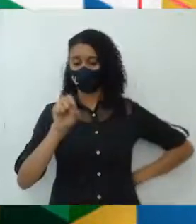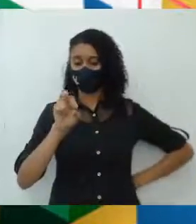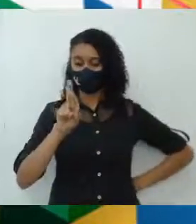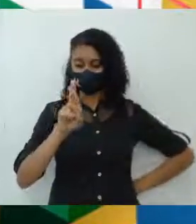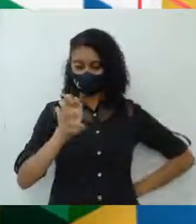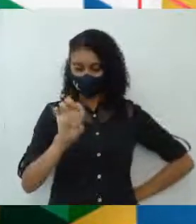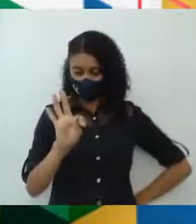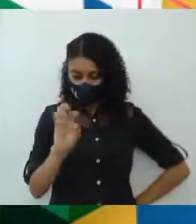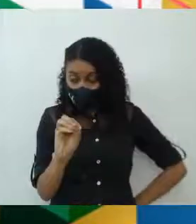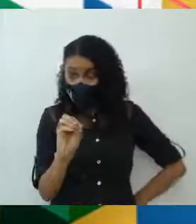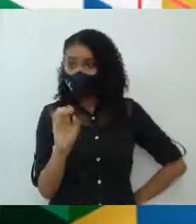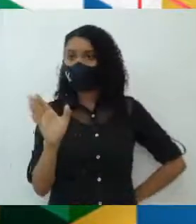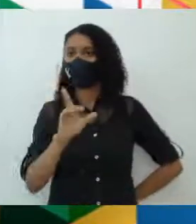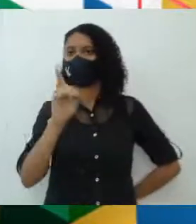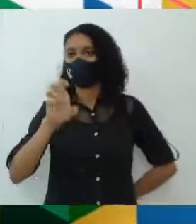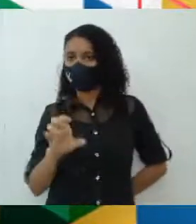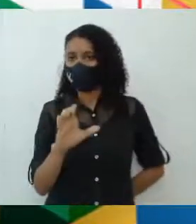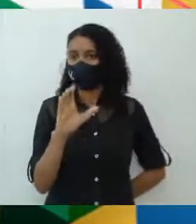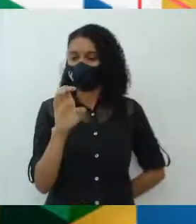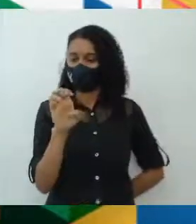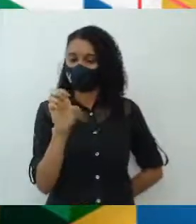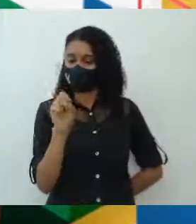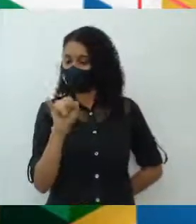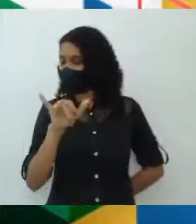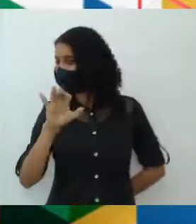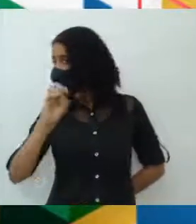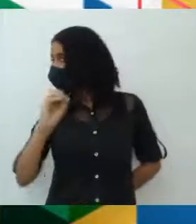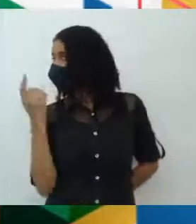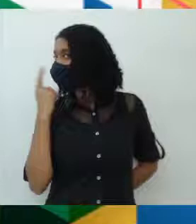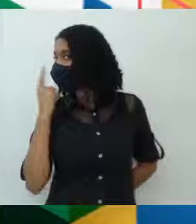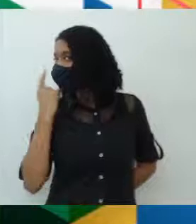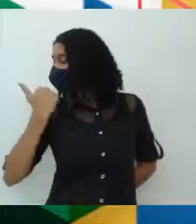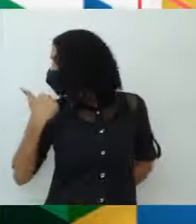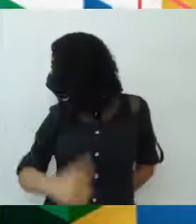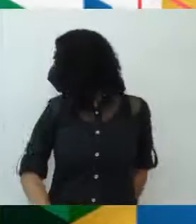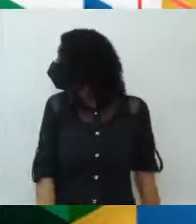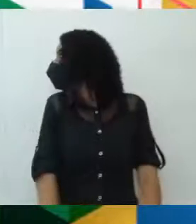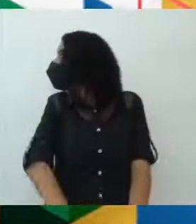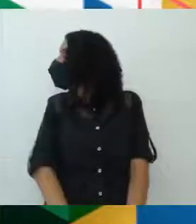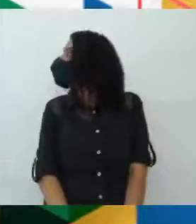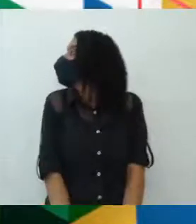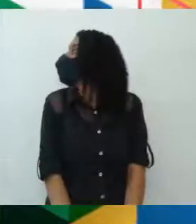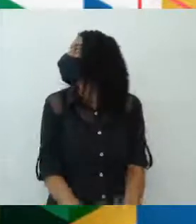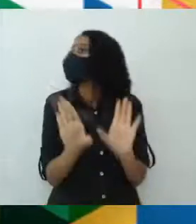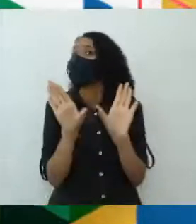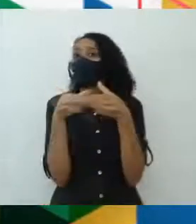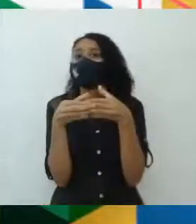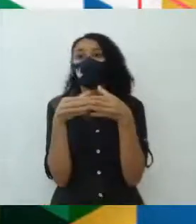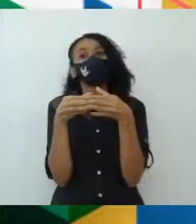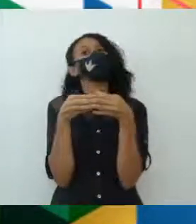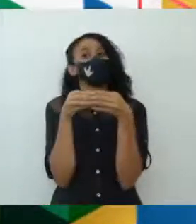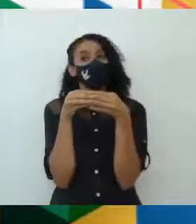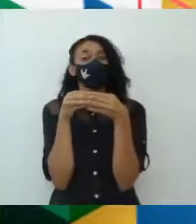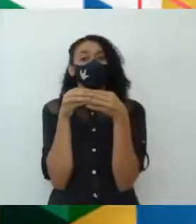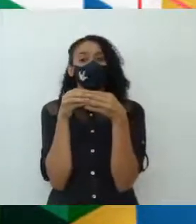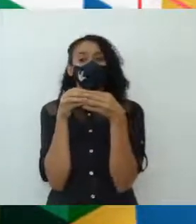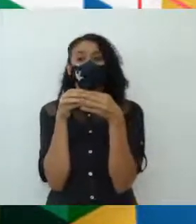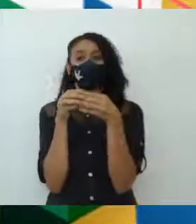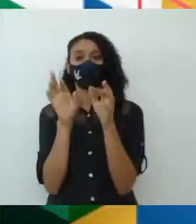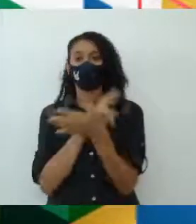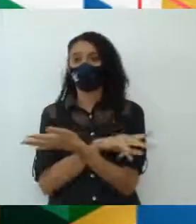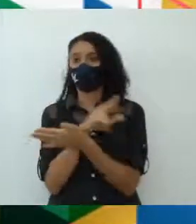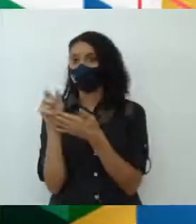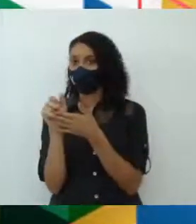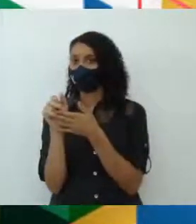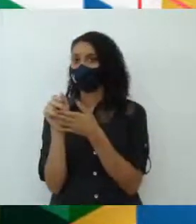exemplo, eu tenho uma estrutura cúbica de corpo centrado. Então, para cada átomo de cloro, eu tenho vários